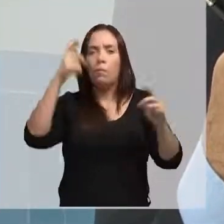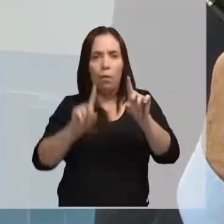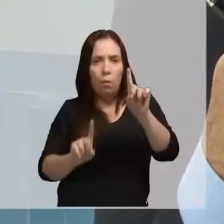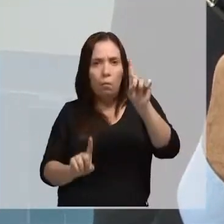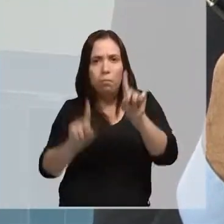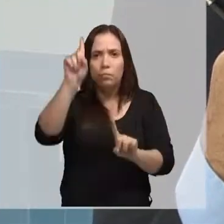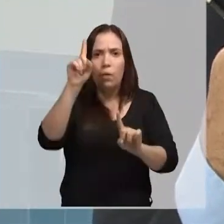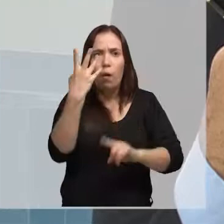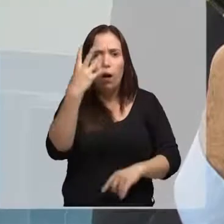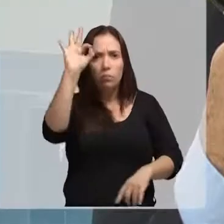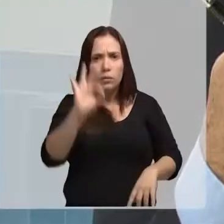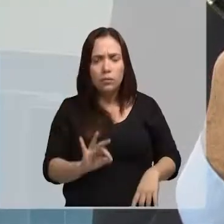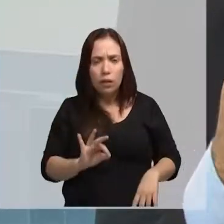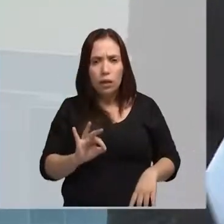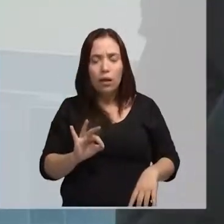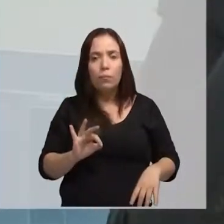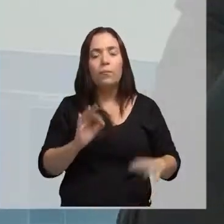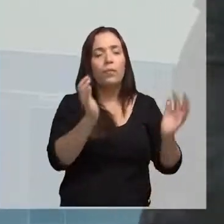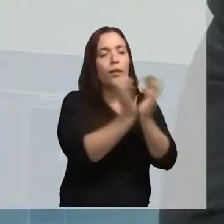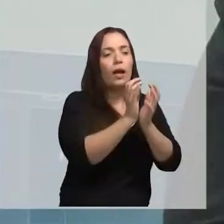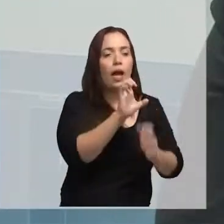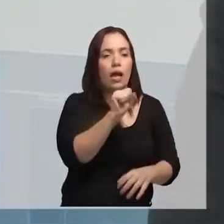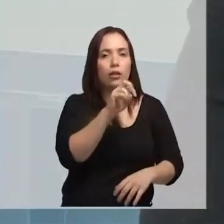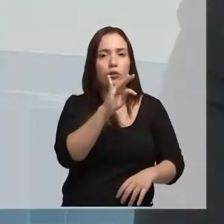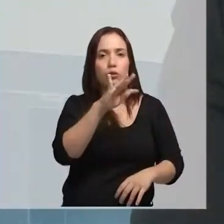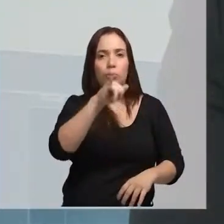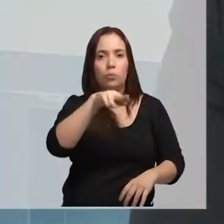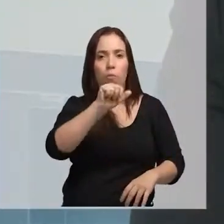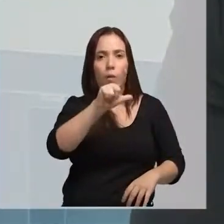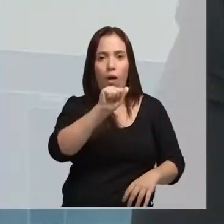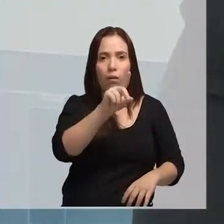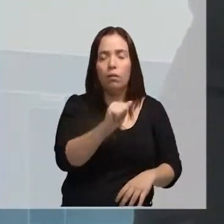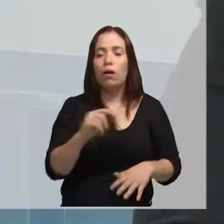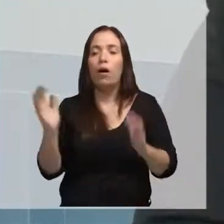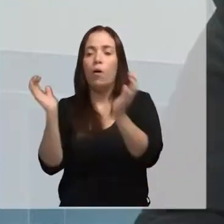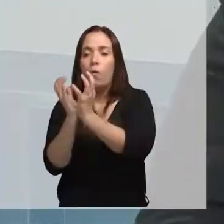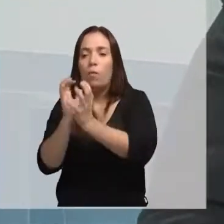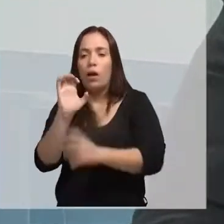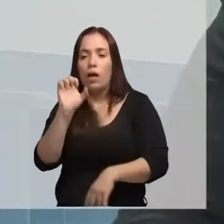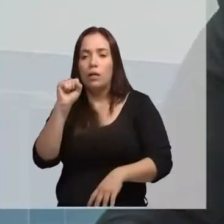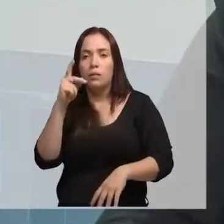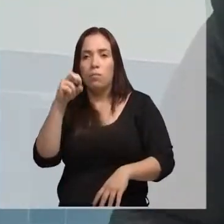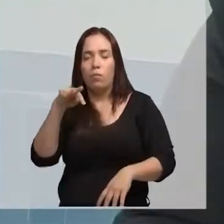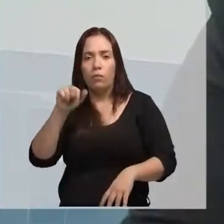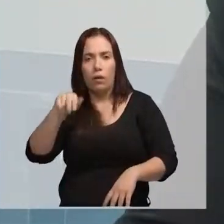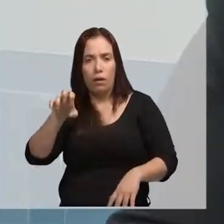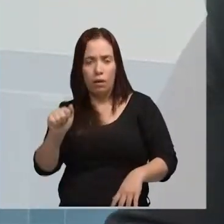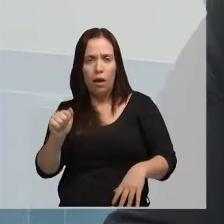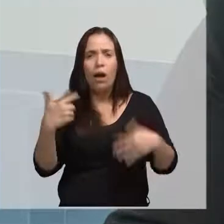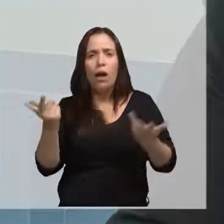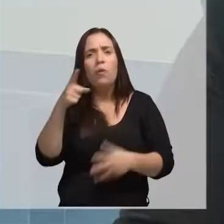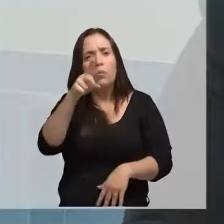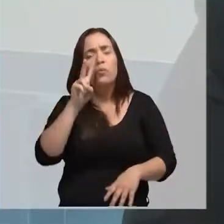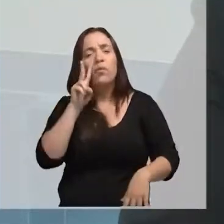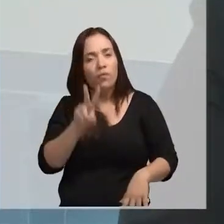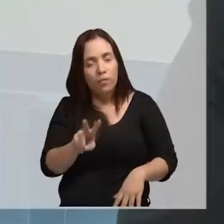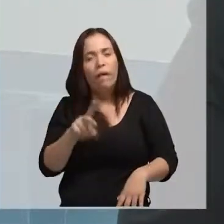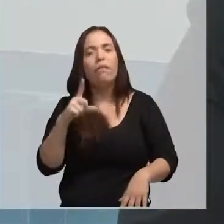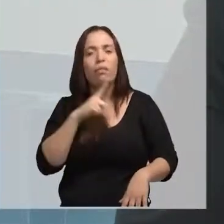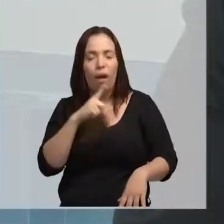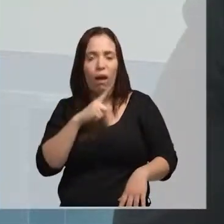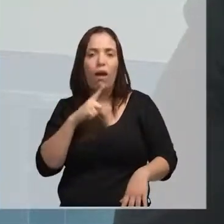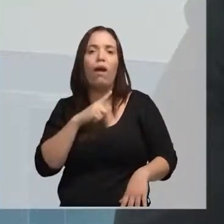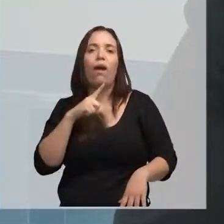na estimulada e 2% na espontânea. 3%. Aí você vê como o processo de